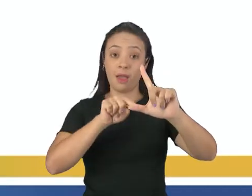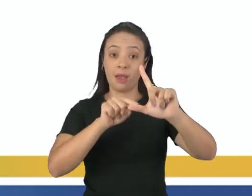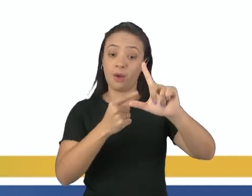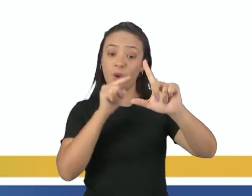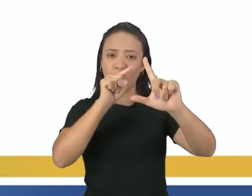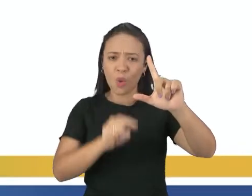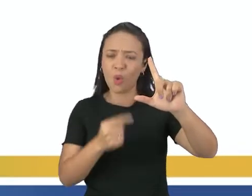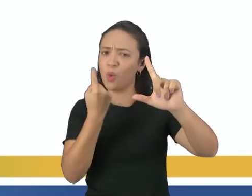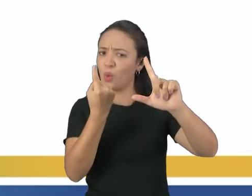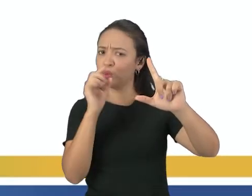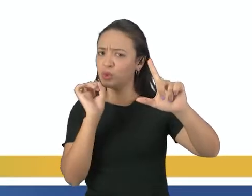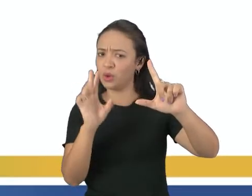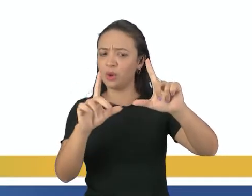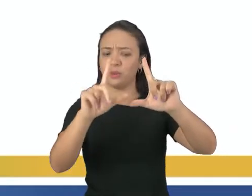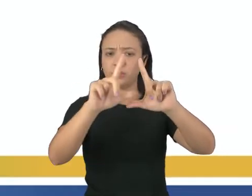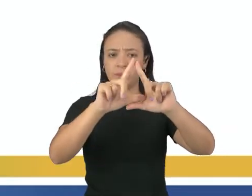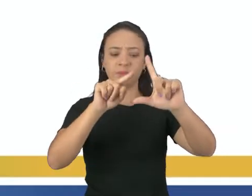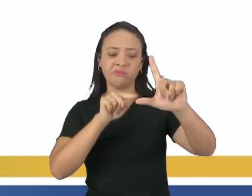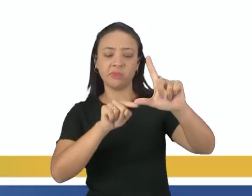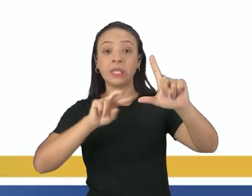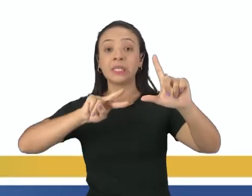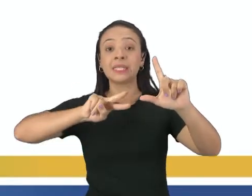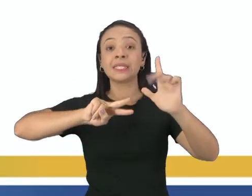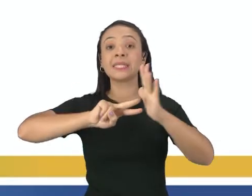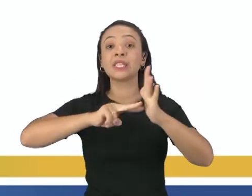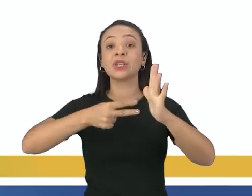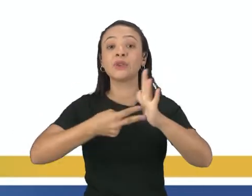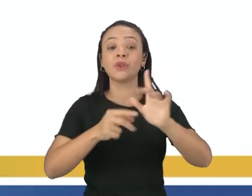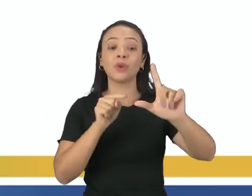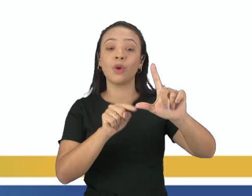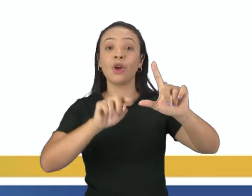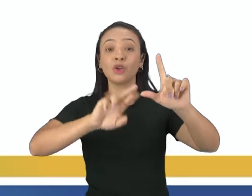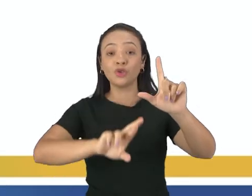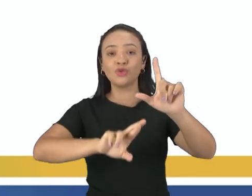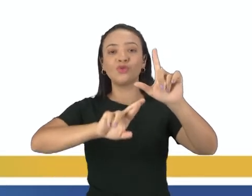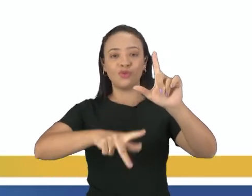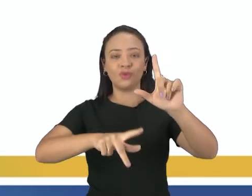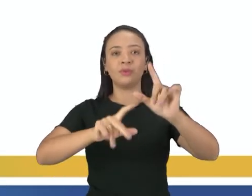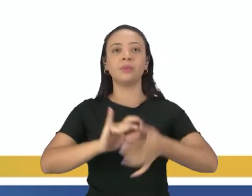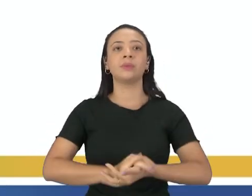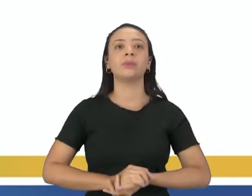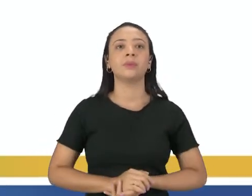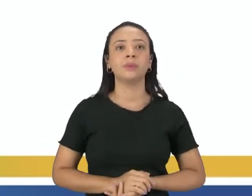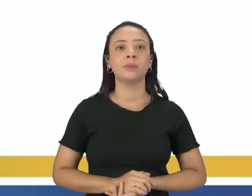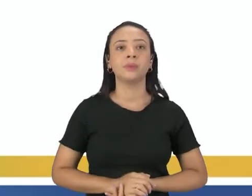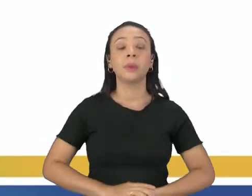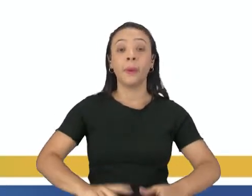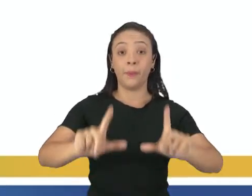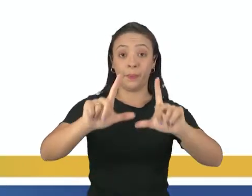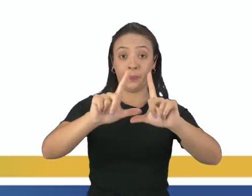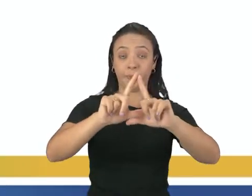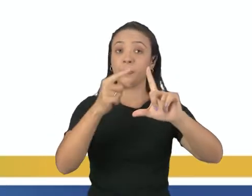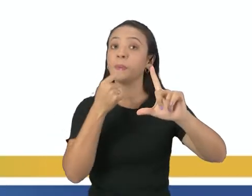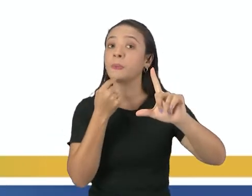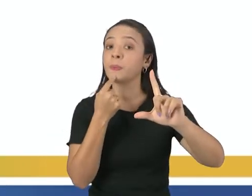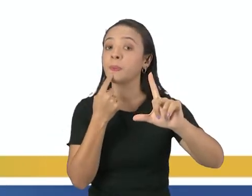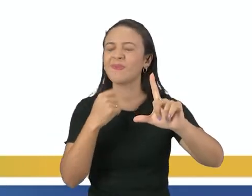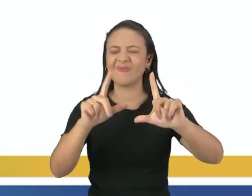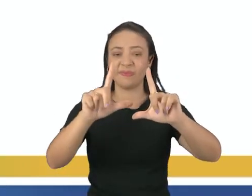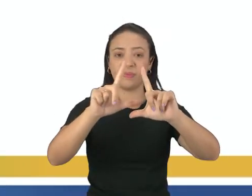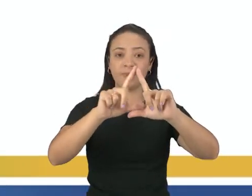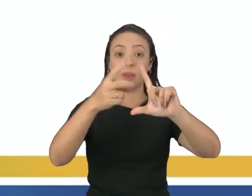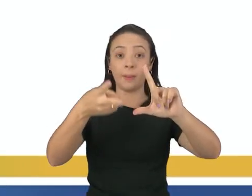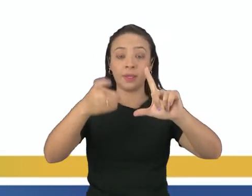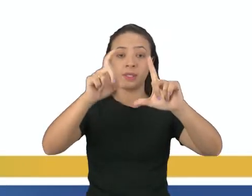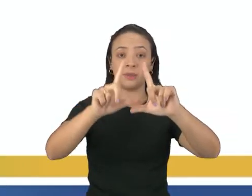possui só um tracinho, né, indica que é o lado que possui medida diferente. No triângulo em vermelho, observe